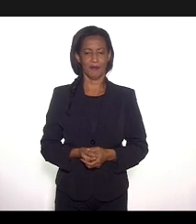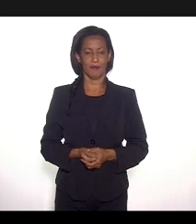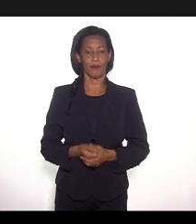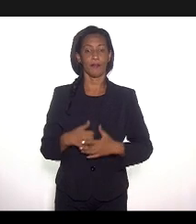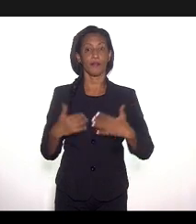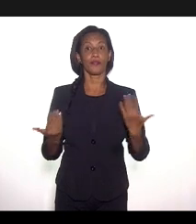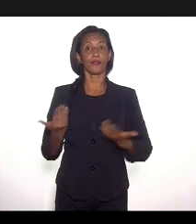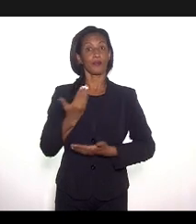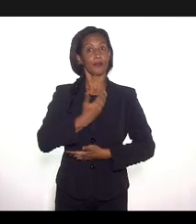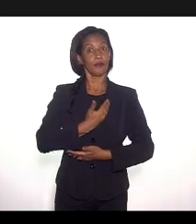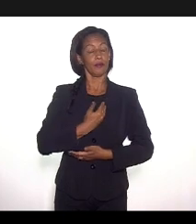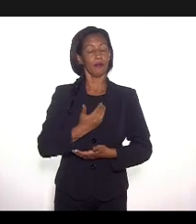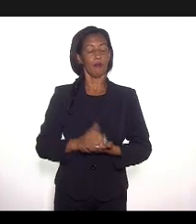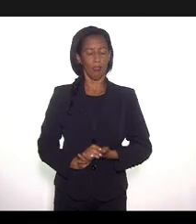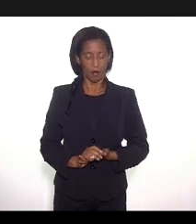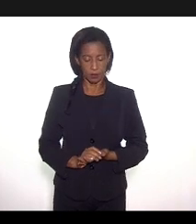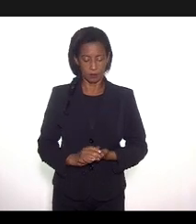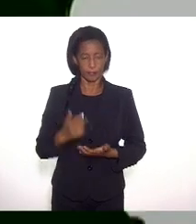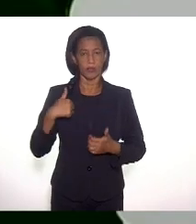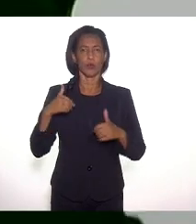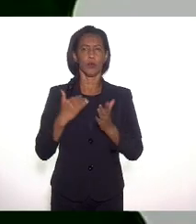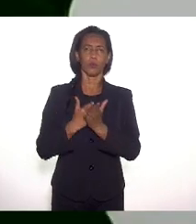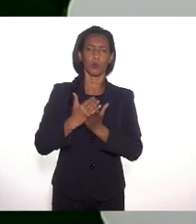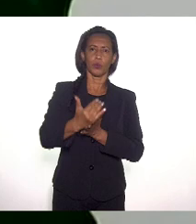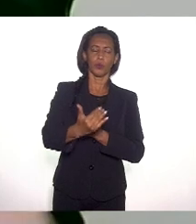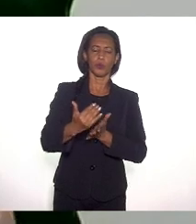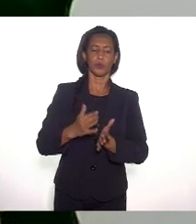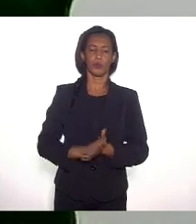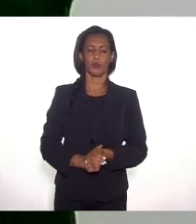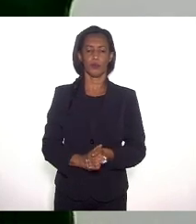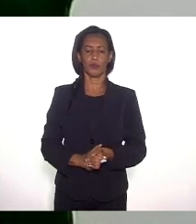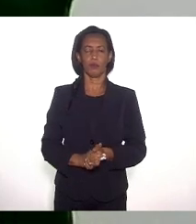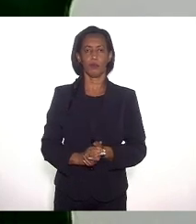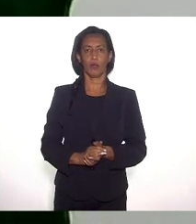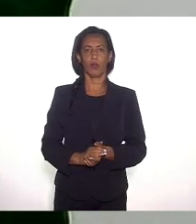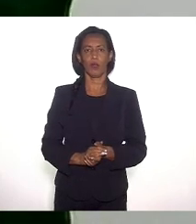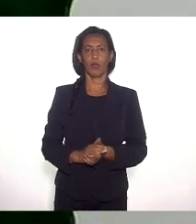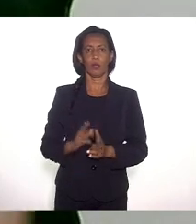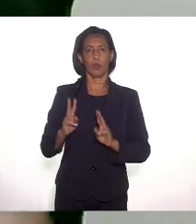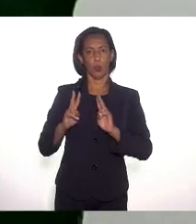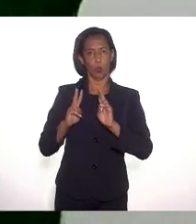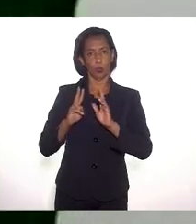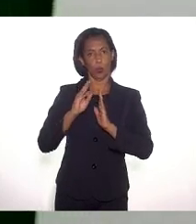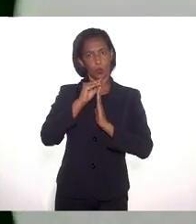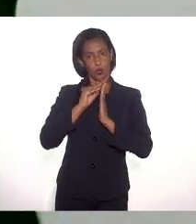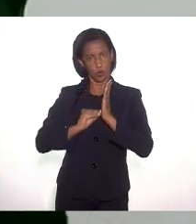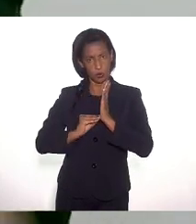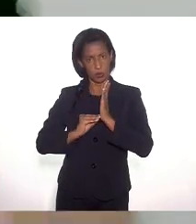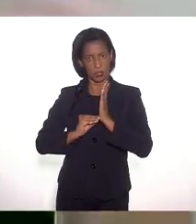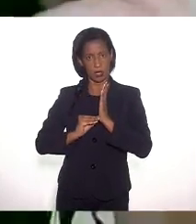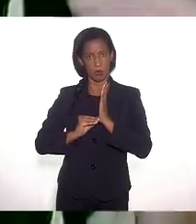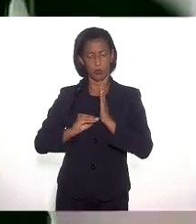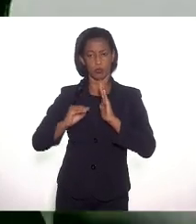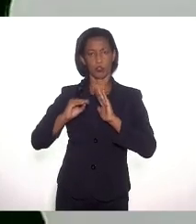Amigos, é o seguinte, eu vou iniciar, então, nos termos do artigo 6º do ato da mesa